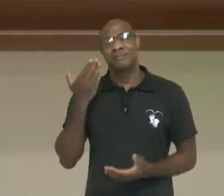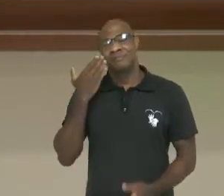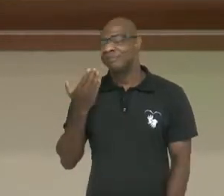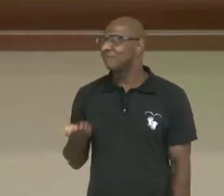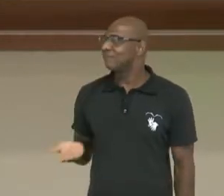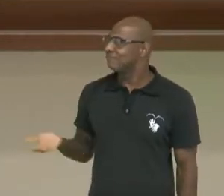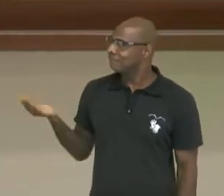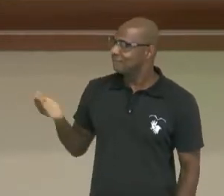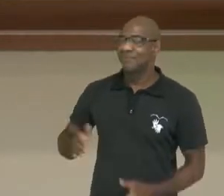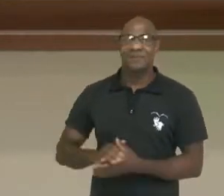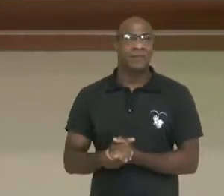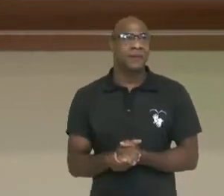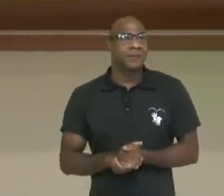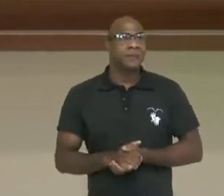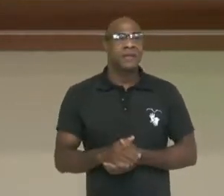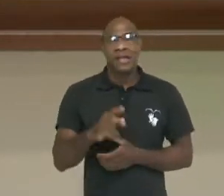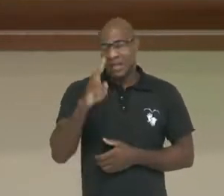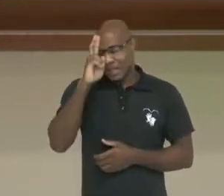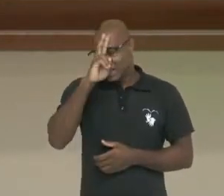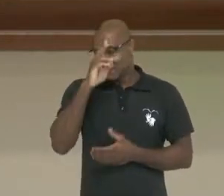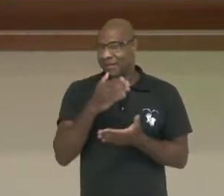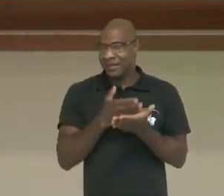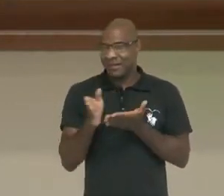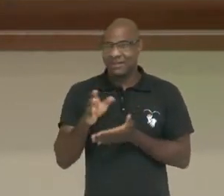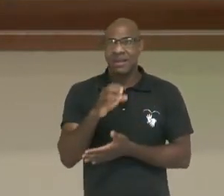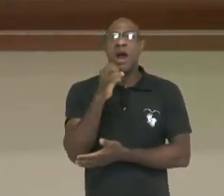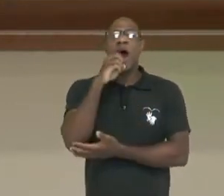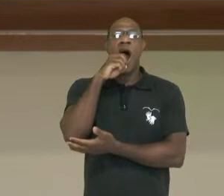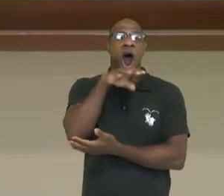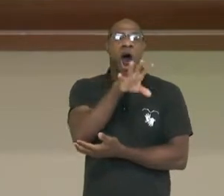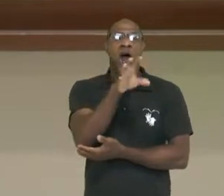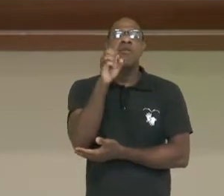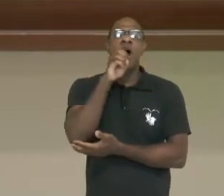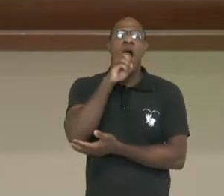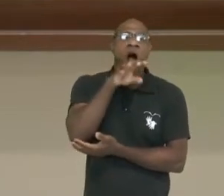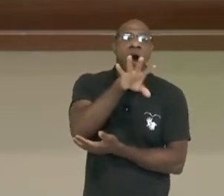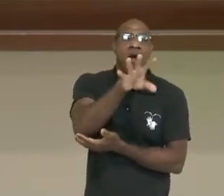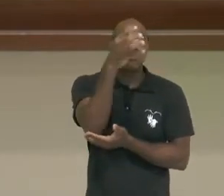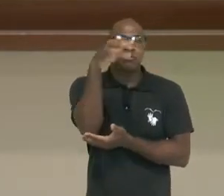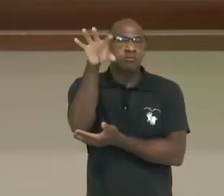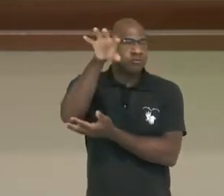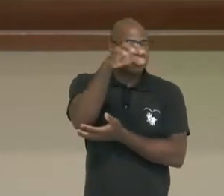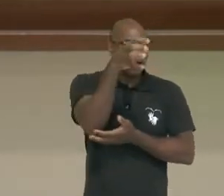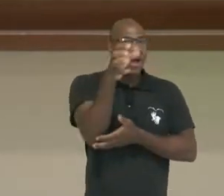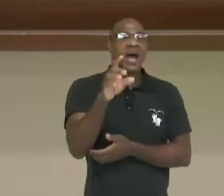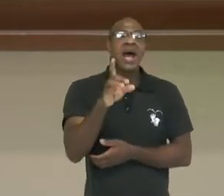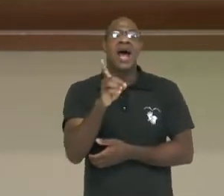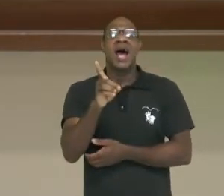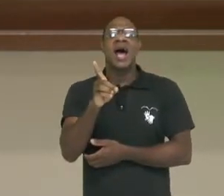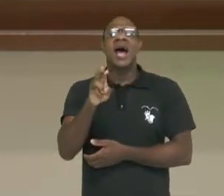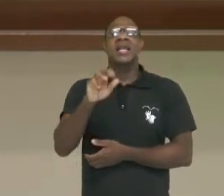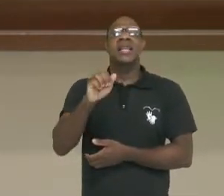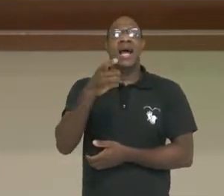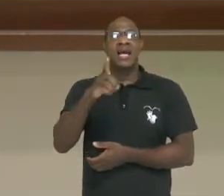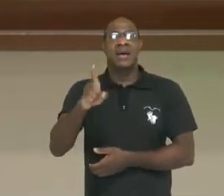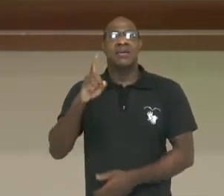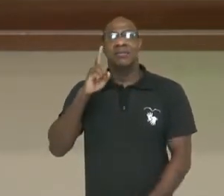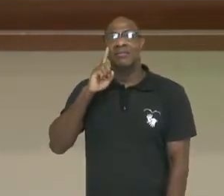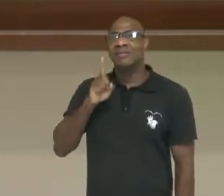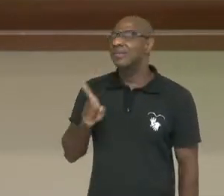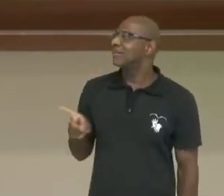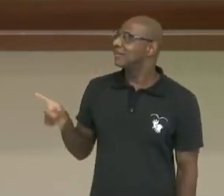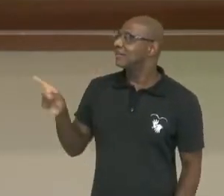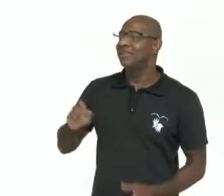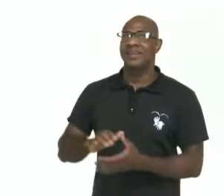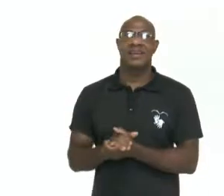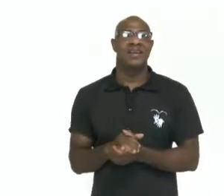no início, lembra que eu falei dos dragões? Na verdade, no Brasil nós temos dragões, sim. Voltar ali o slide para vocês observarem, olha, nós temos